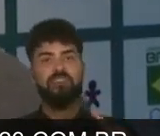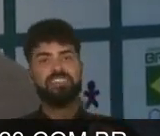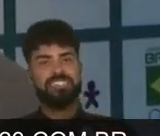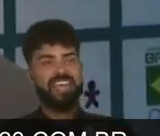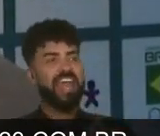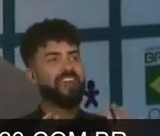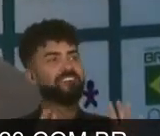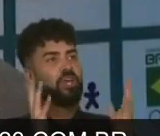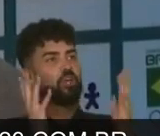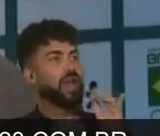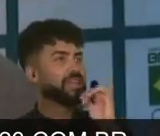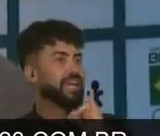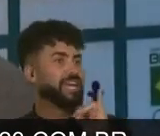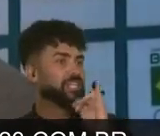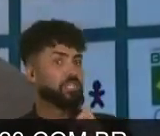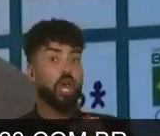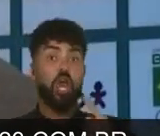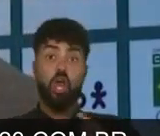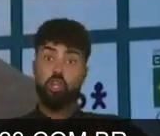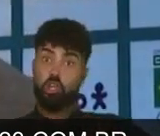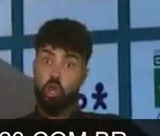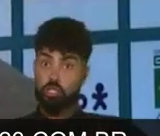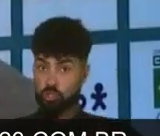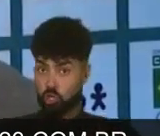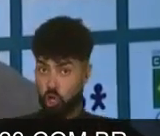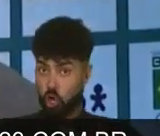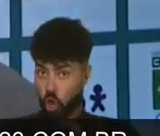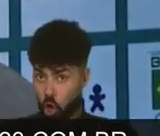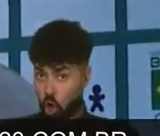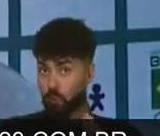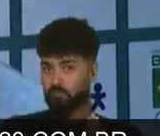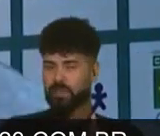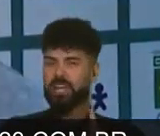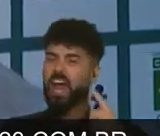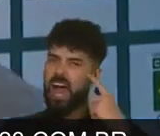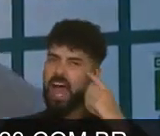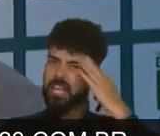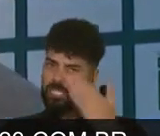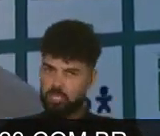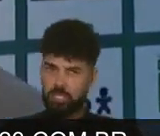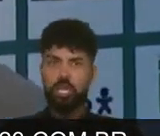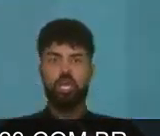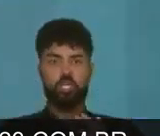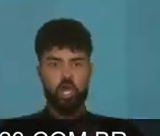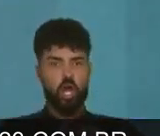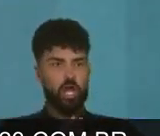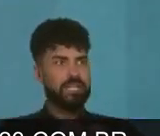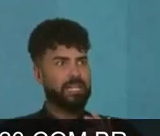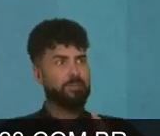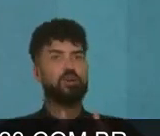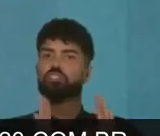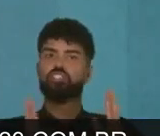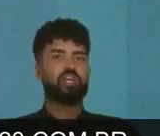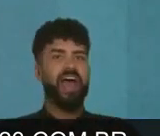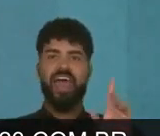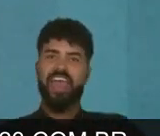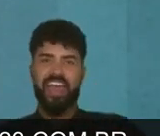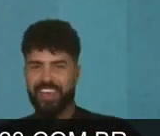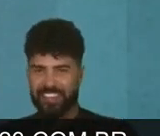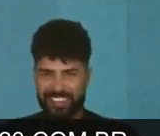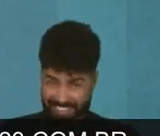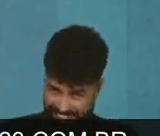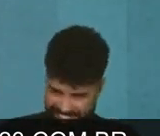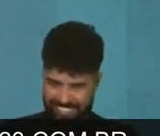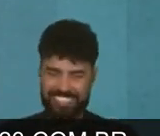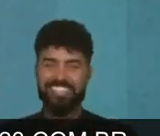enfim para nós cometer Olímpico o os jogos olímpicos já é além do pessoal dos bastidores